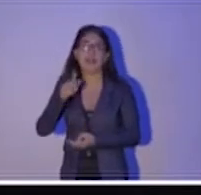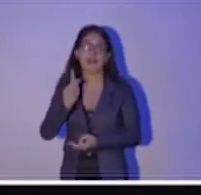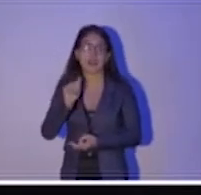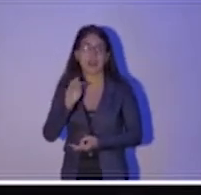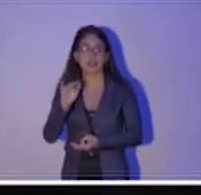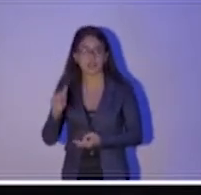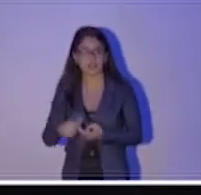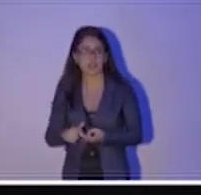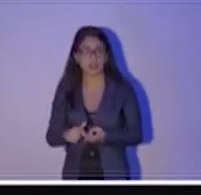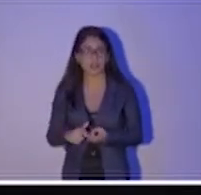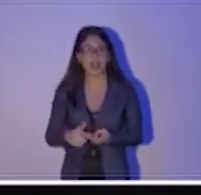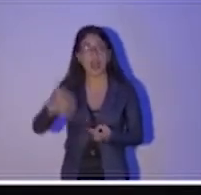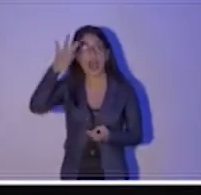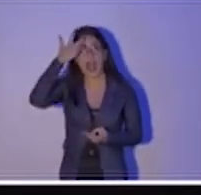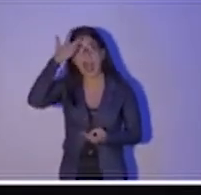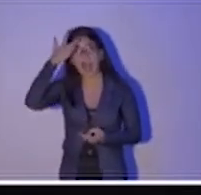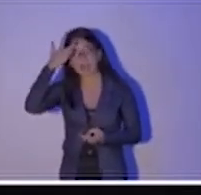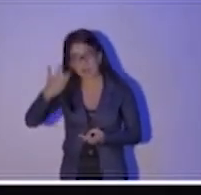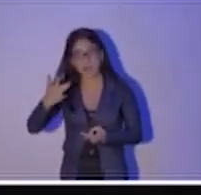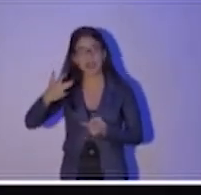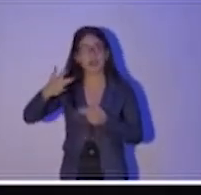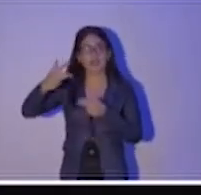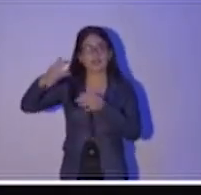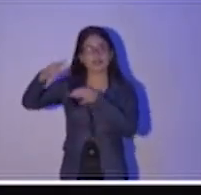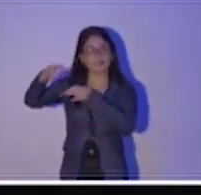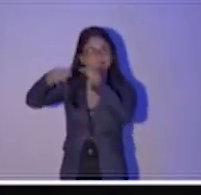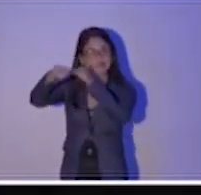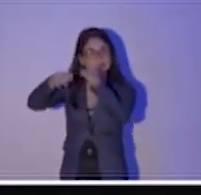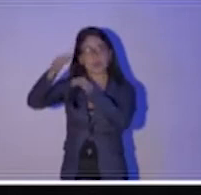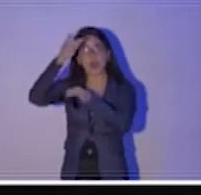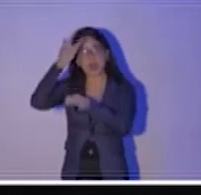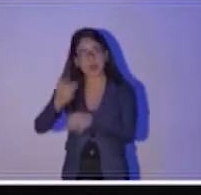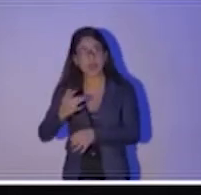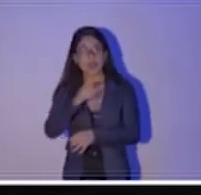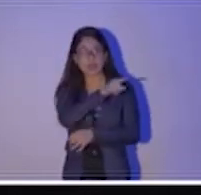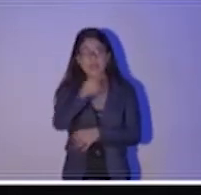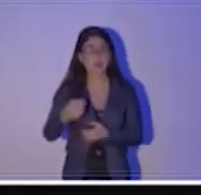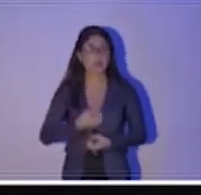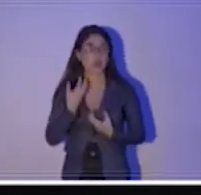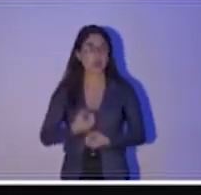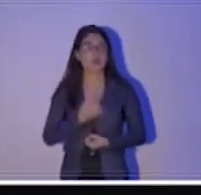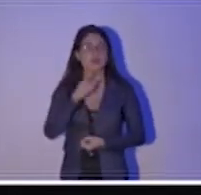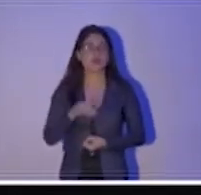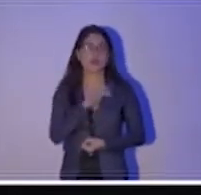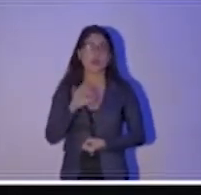Tecendo Amanhã. Tecendo Amanhã é o nome para quem quis pegar aí o nome do poema do João Cabral. Muito obrigado,